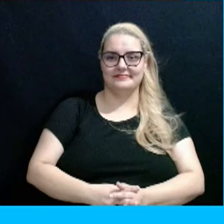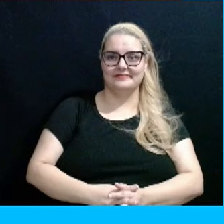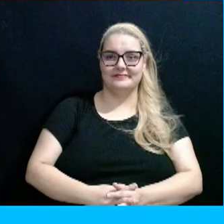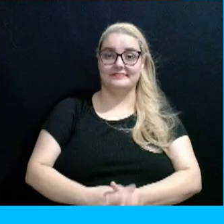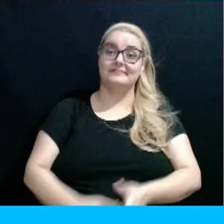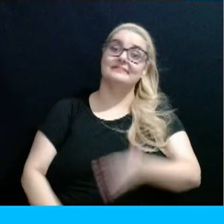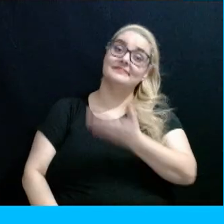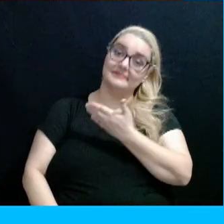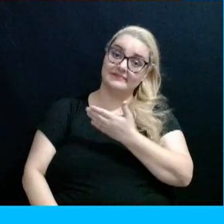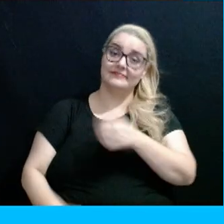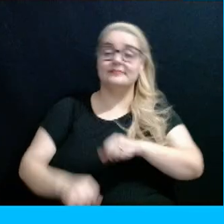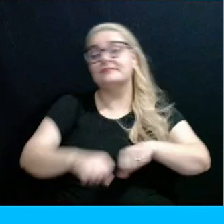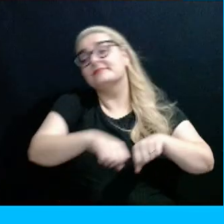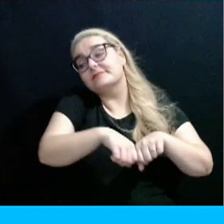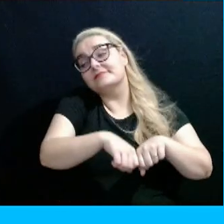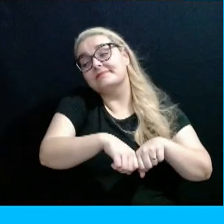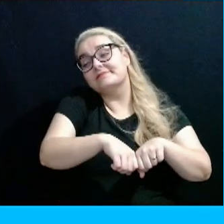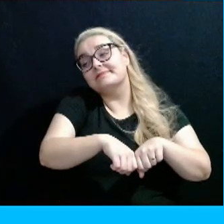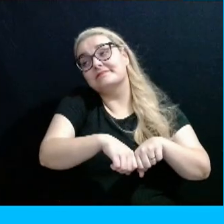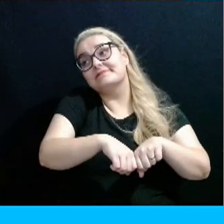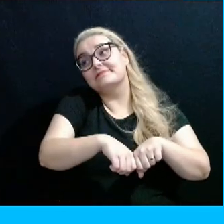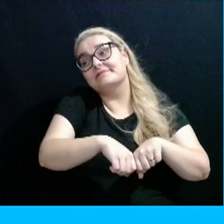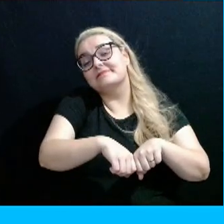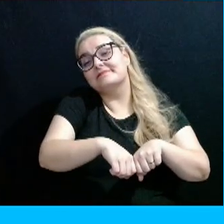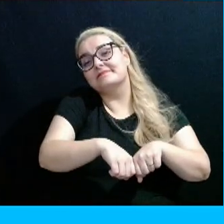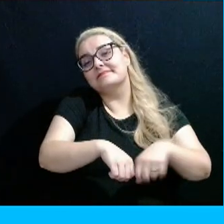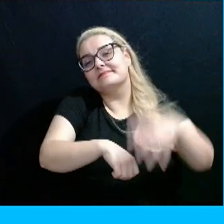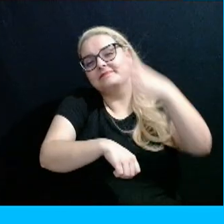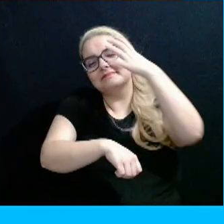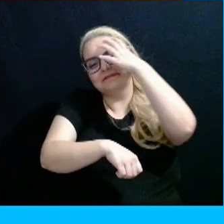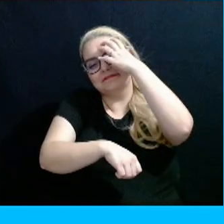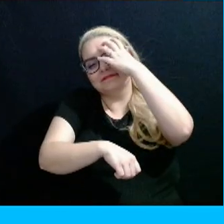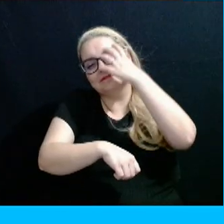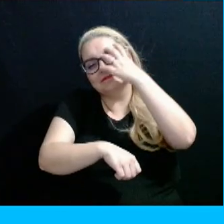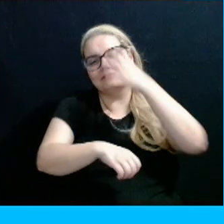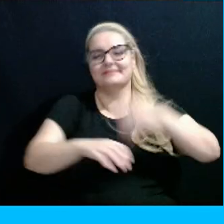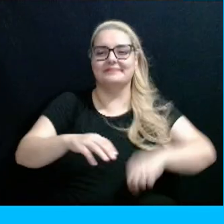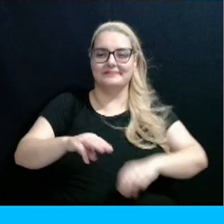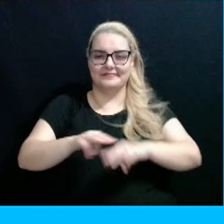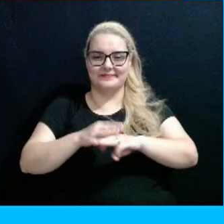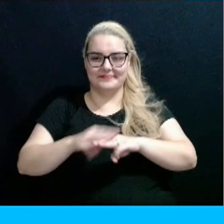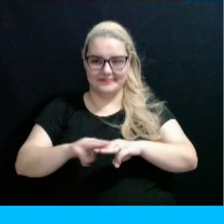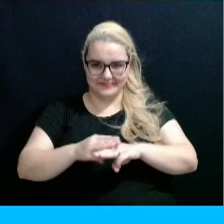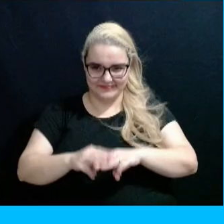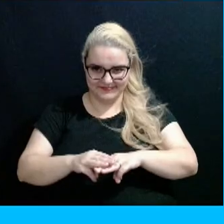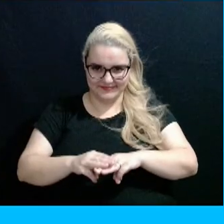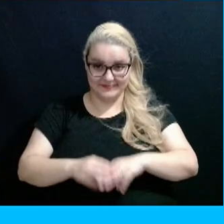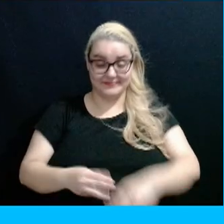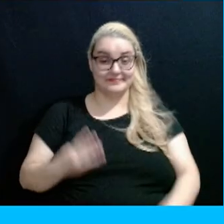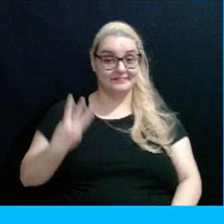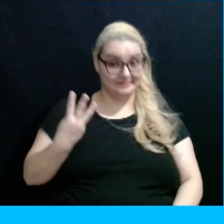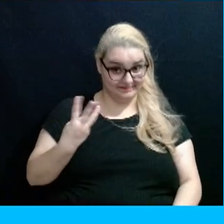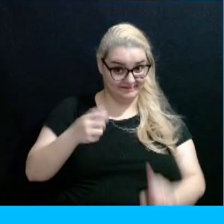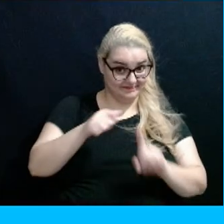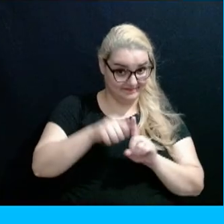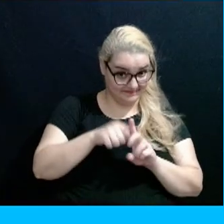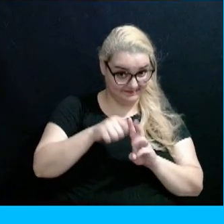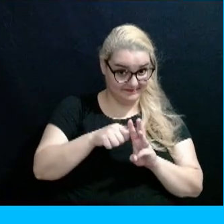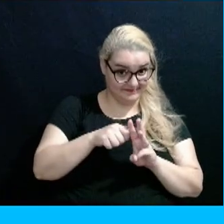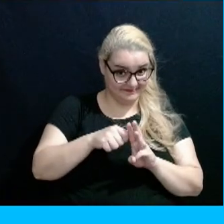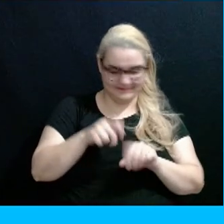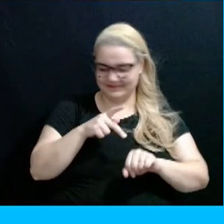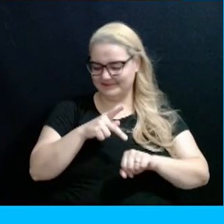doguinho é puro charme, com essa manchinha caramelo no olho e apenas 3 meses de pura